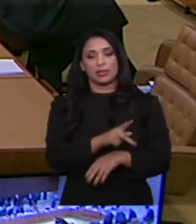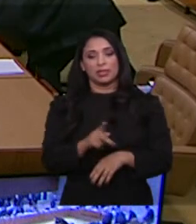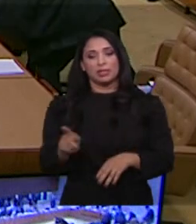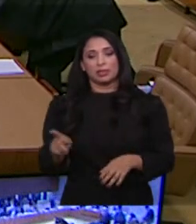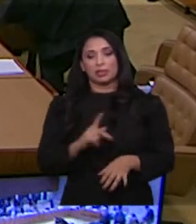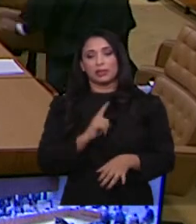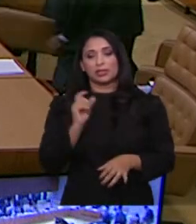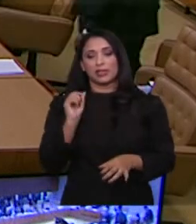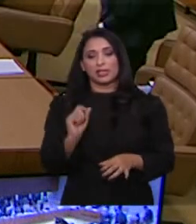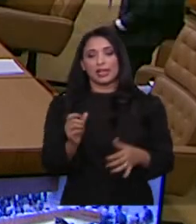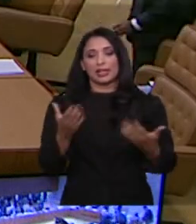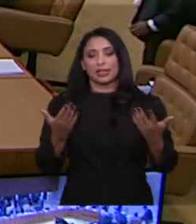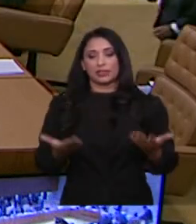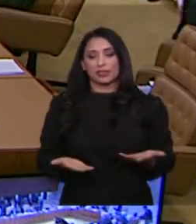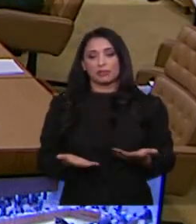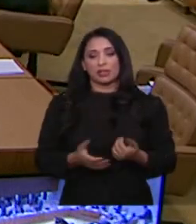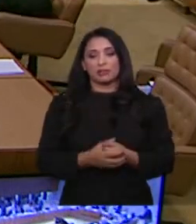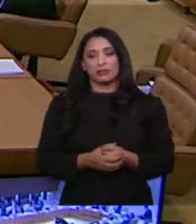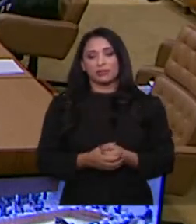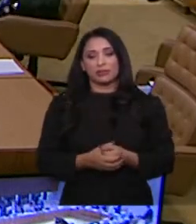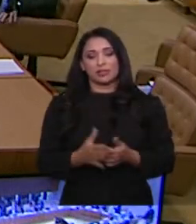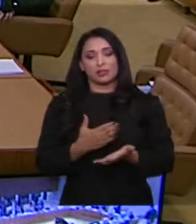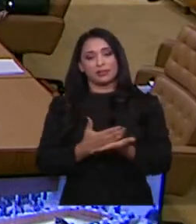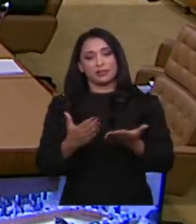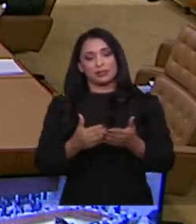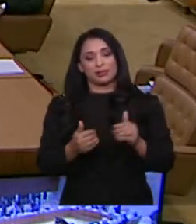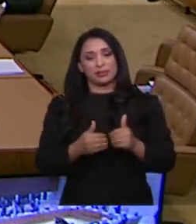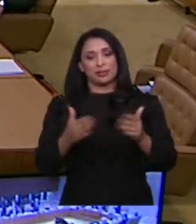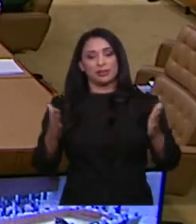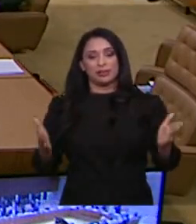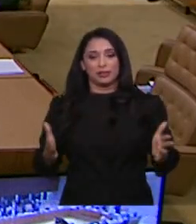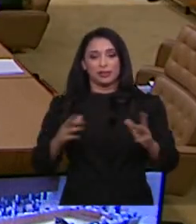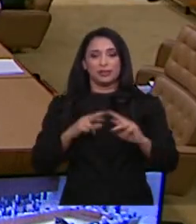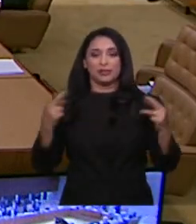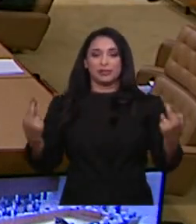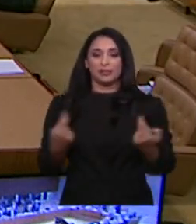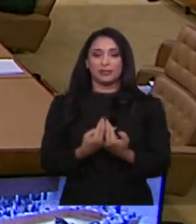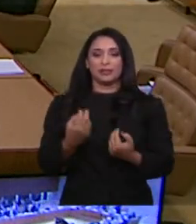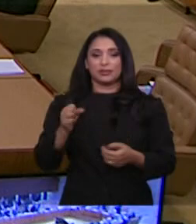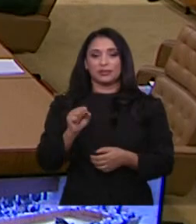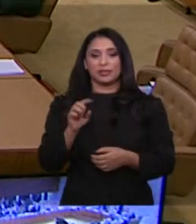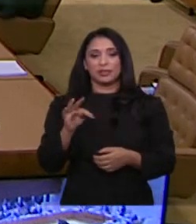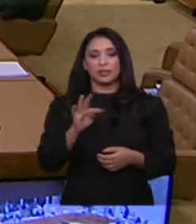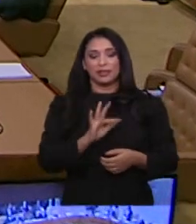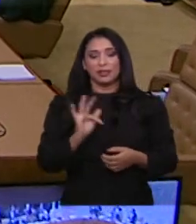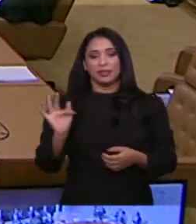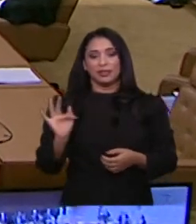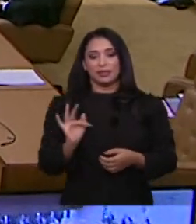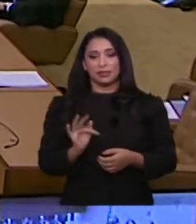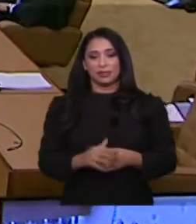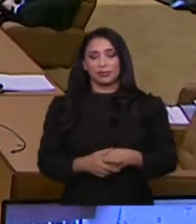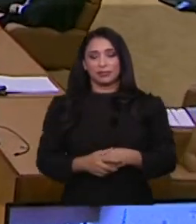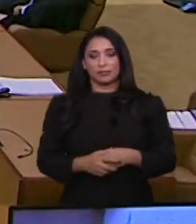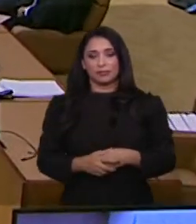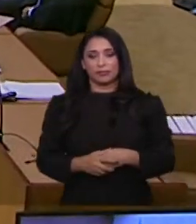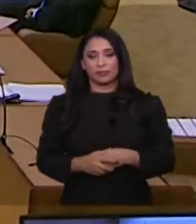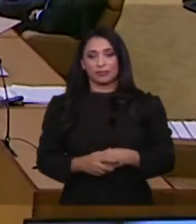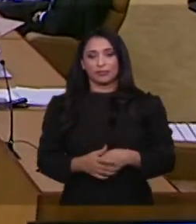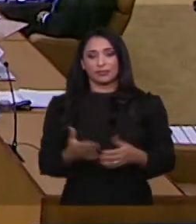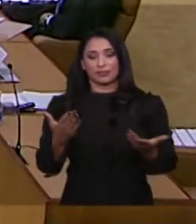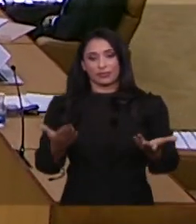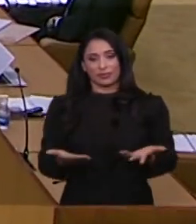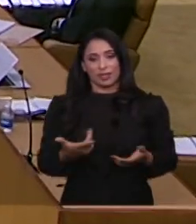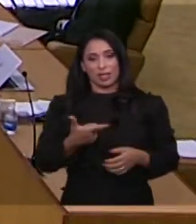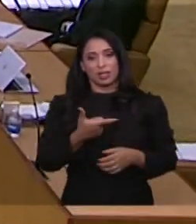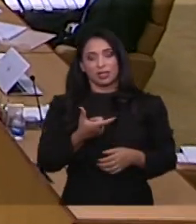vamos acompanhar ao vivo o direto início, do plenário. Esta sessão ordinária do Supremo Tribunal Federal, de 8 de novembro